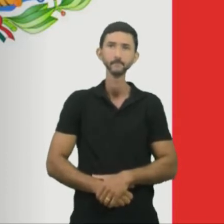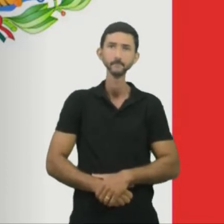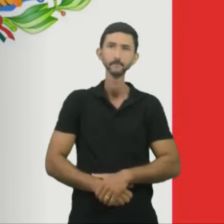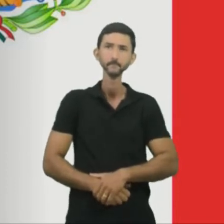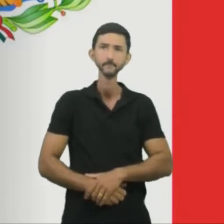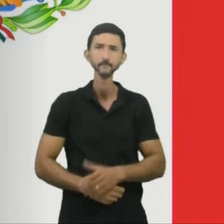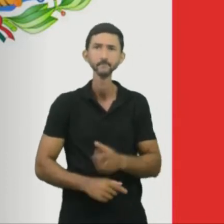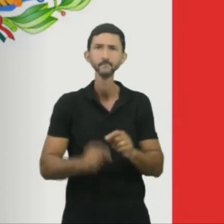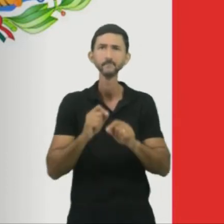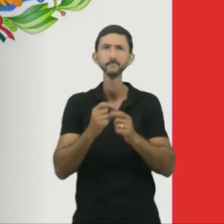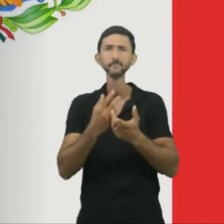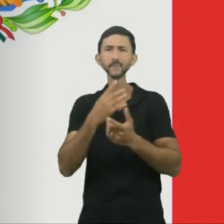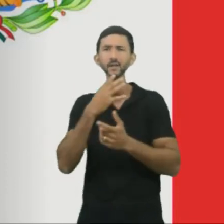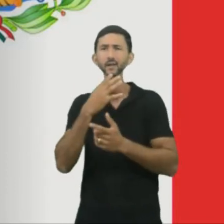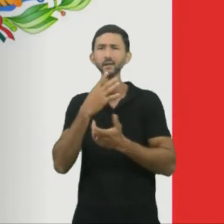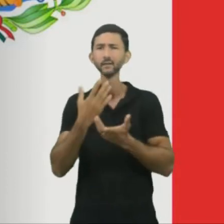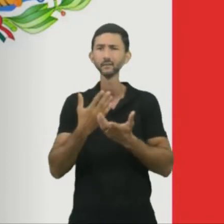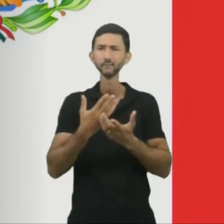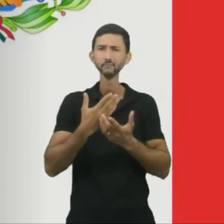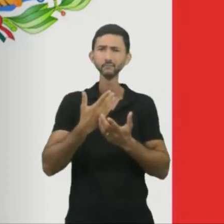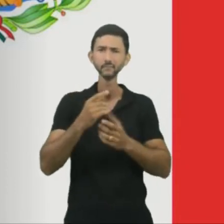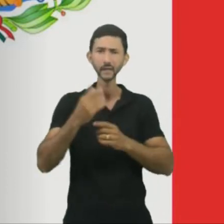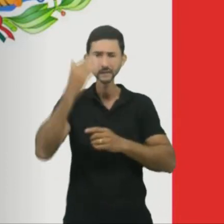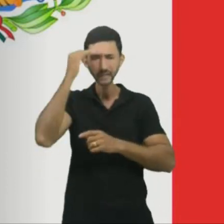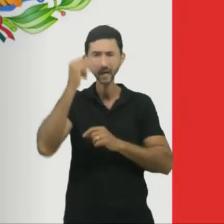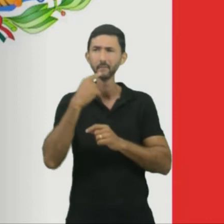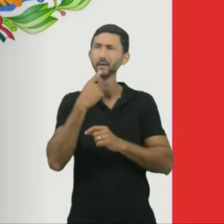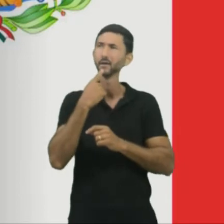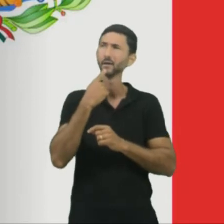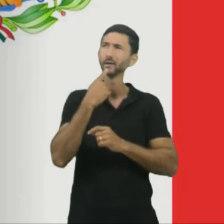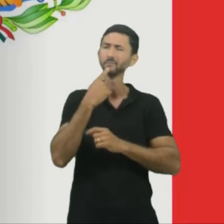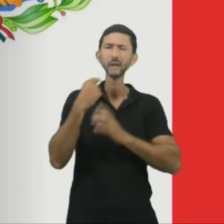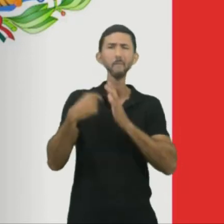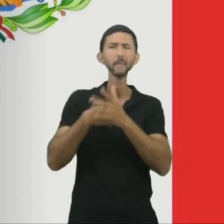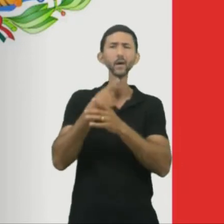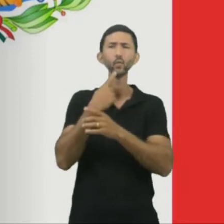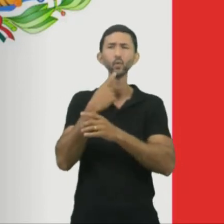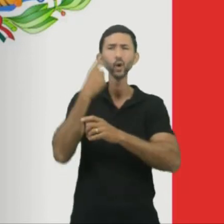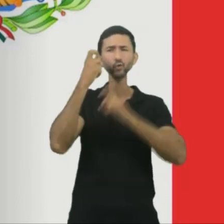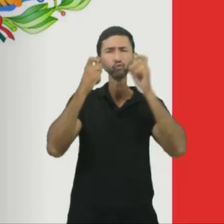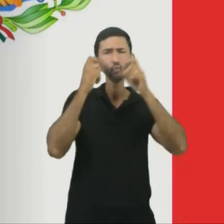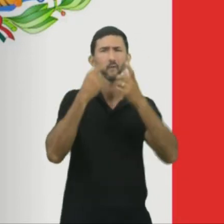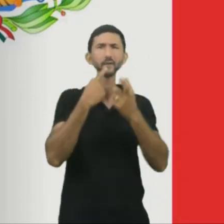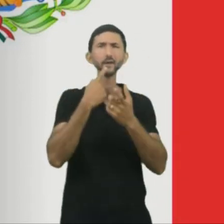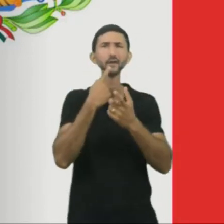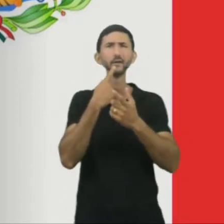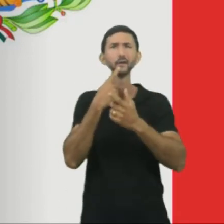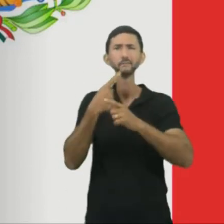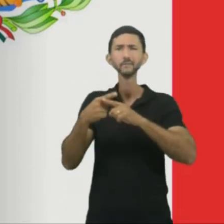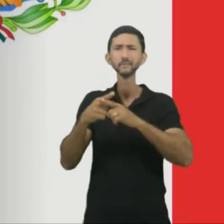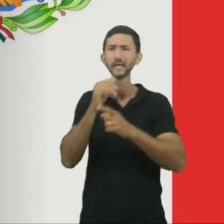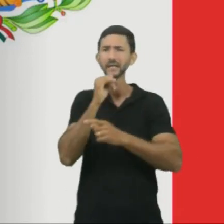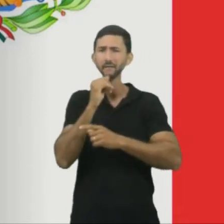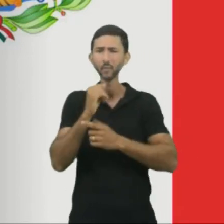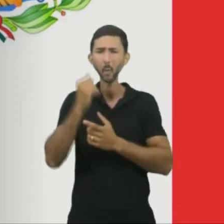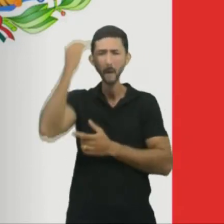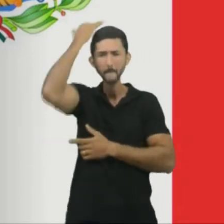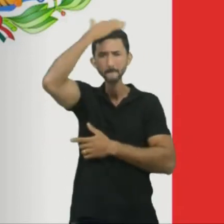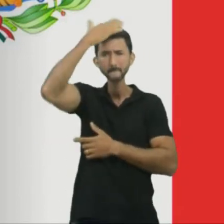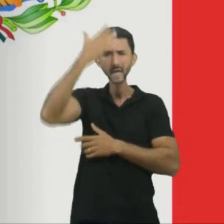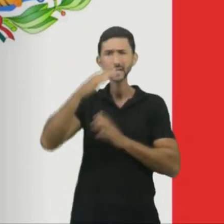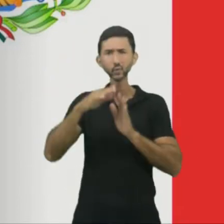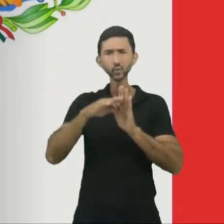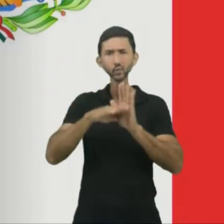vocês provavelmente estão se perguntando, tá, se o México é